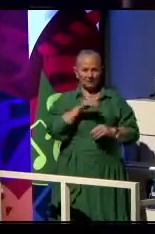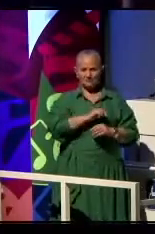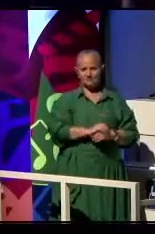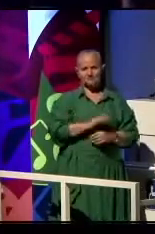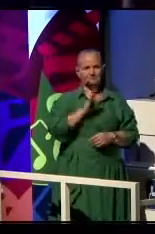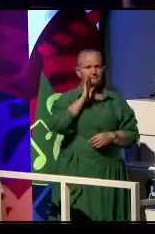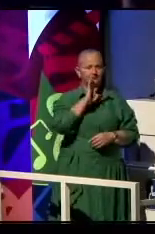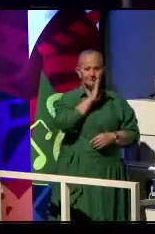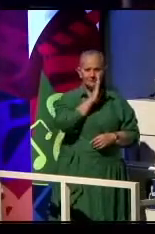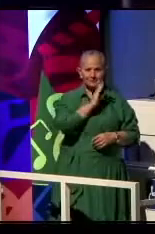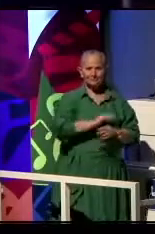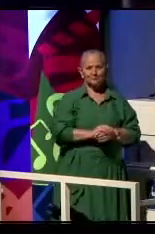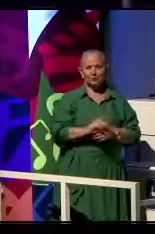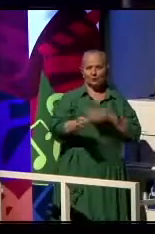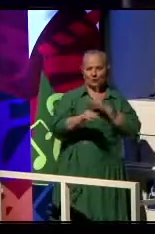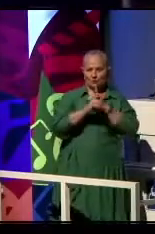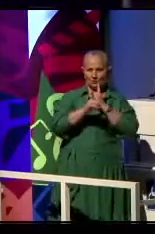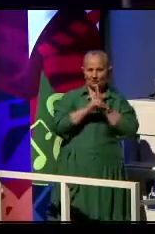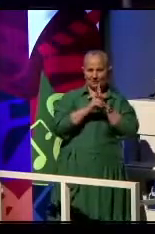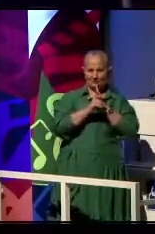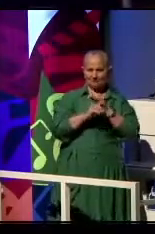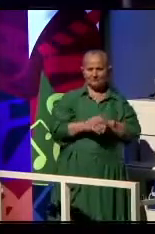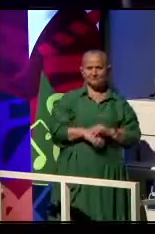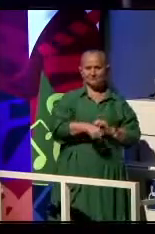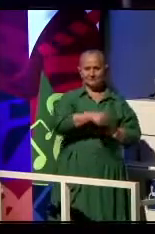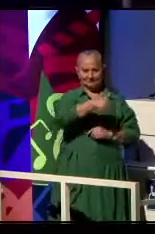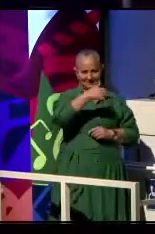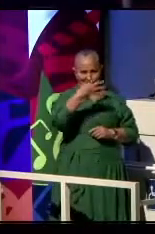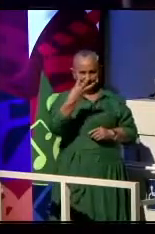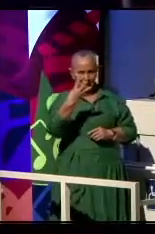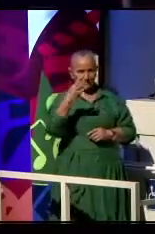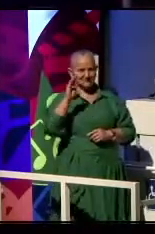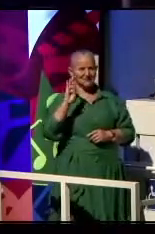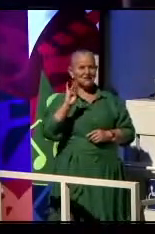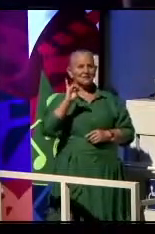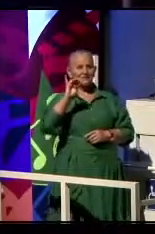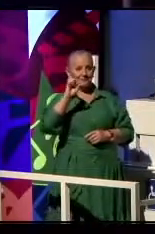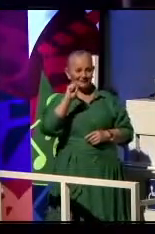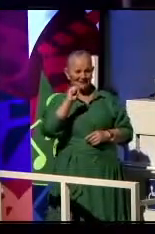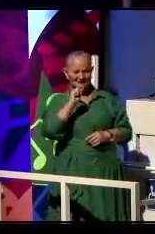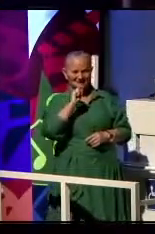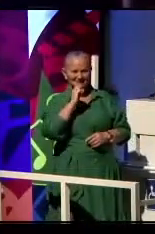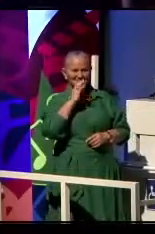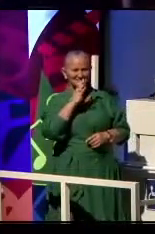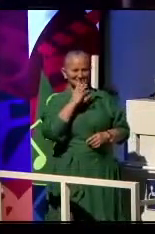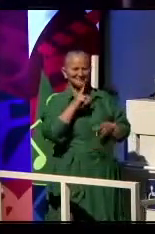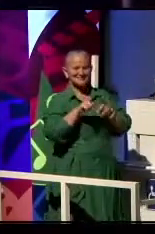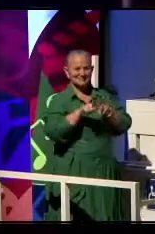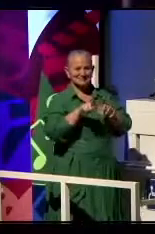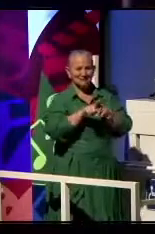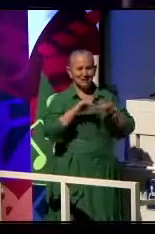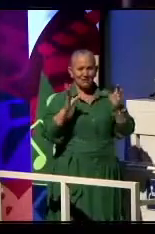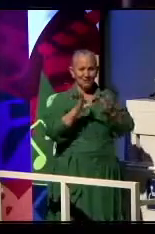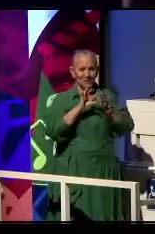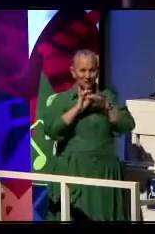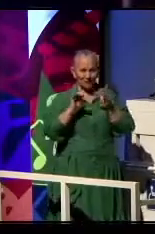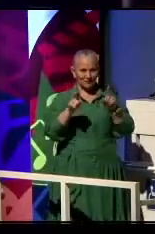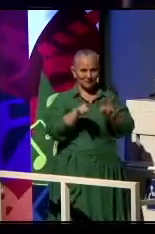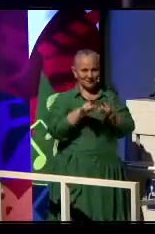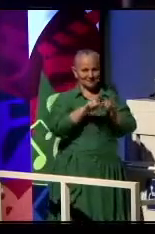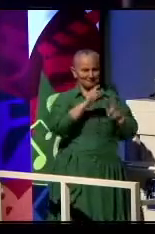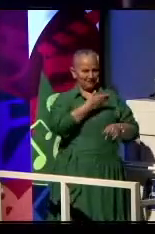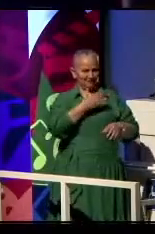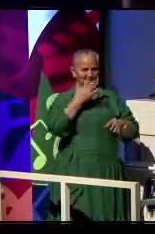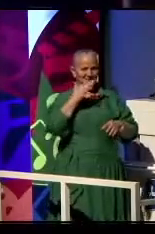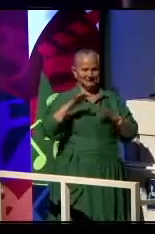Wacti, o grupo 14 Bis, né, muito influenciado, e o Tavinho Moura. E o